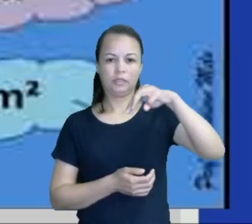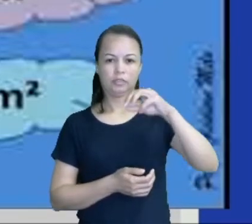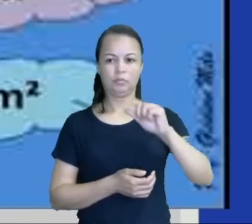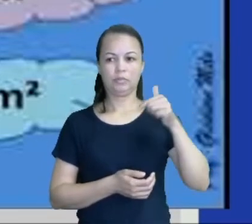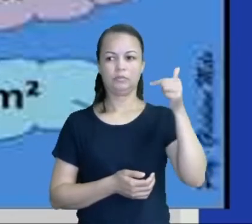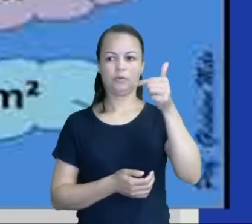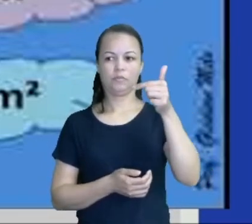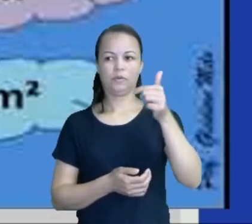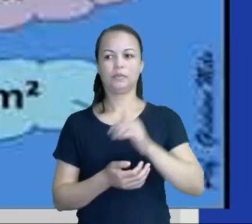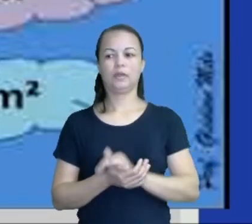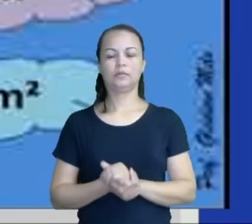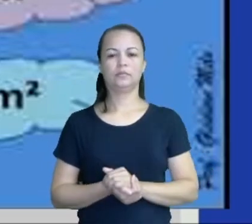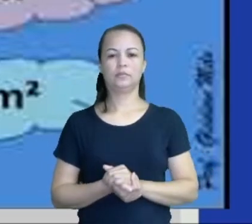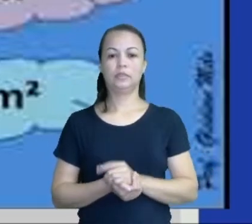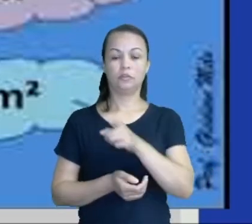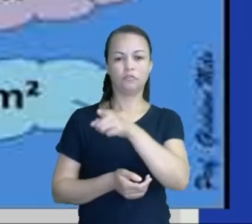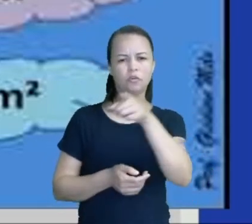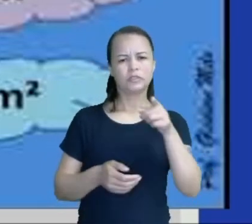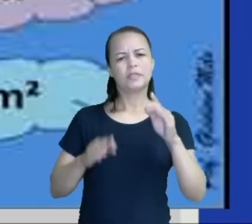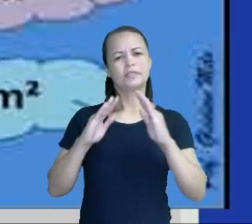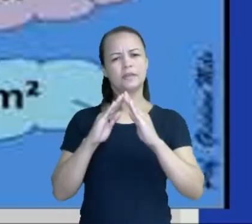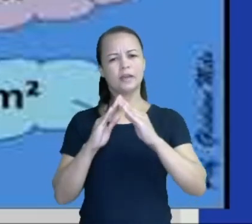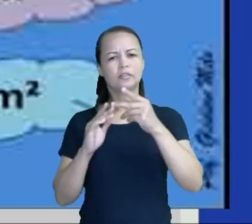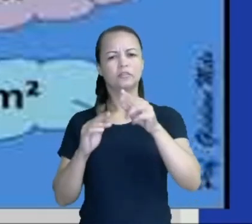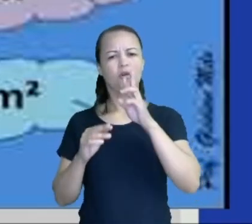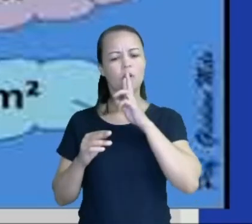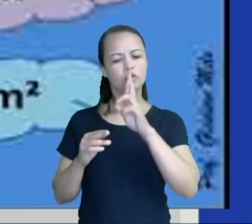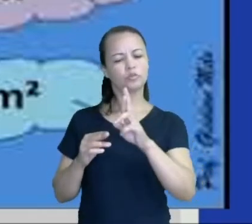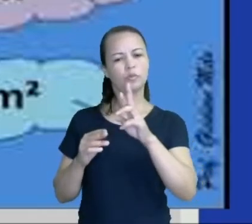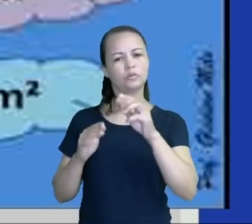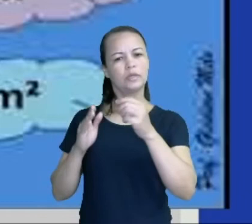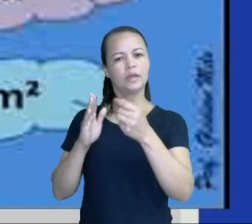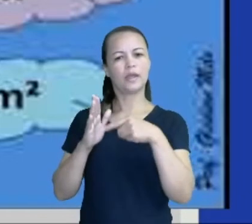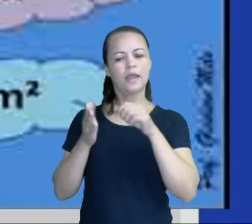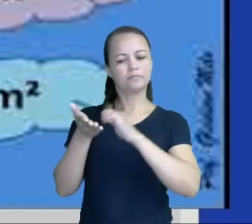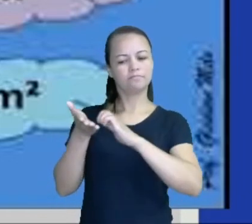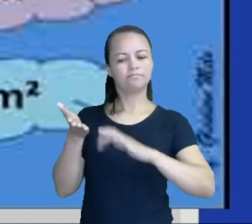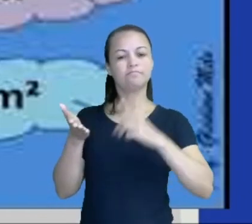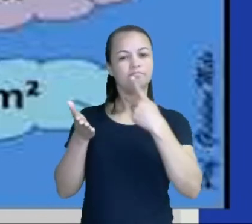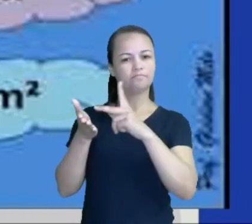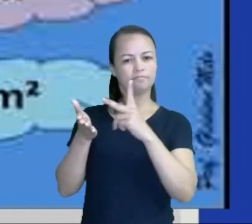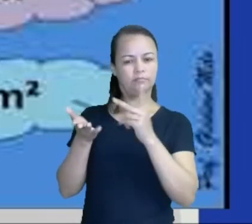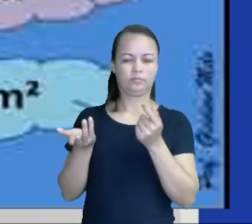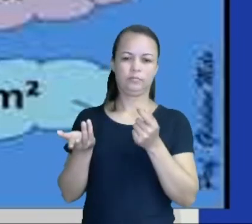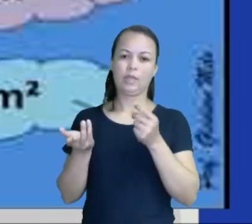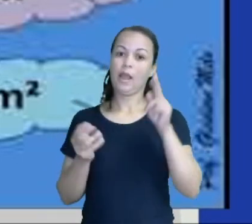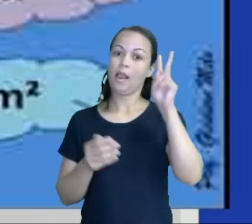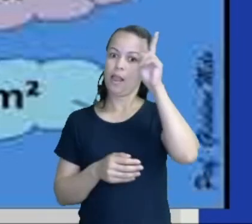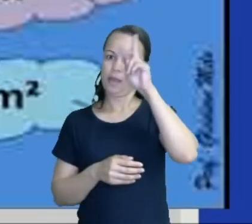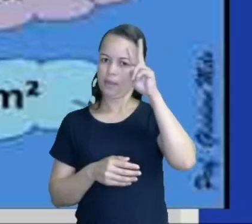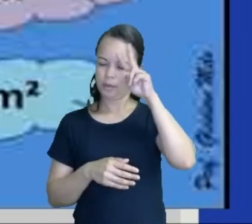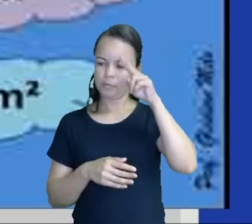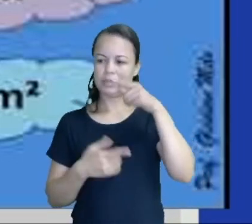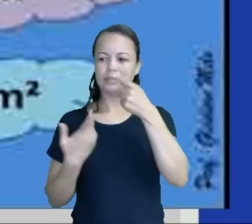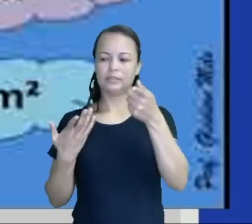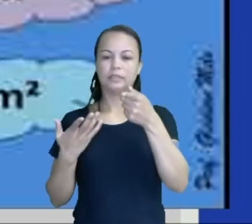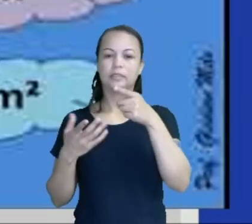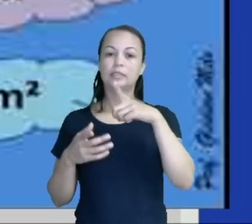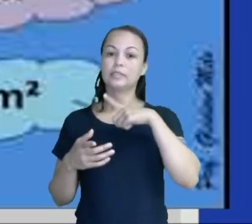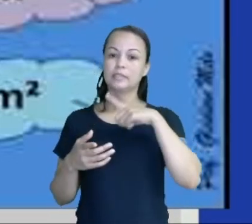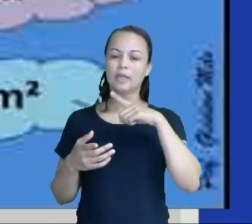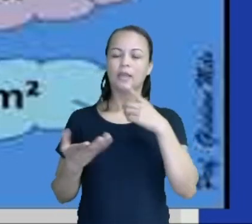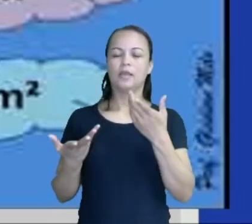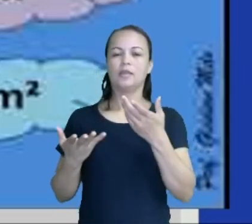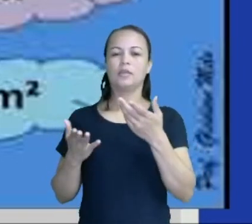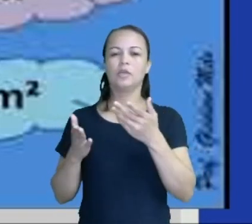essa atividade aí. Agora, lembre que tem quadradinho aí que ele só está pela